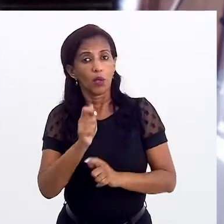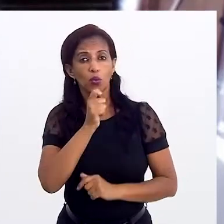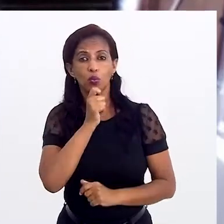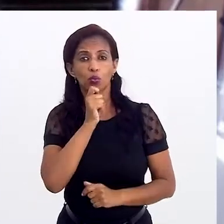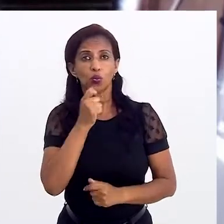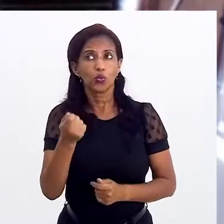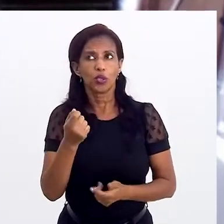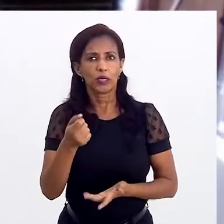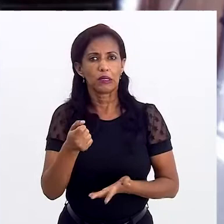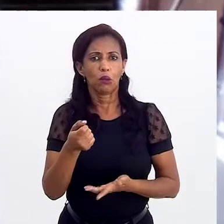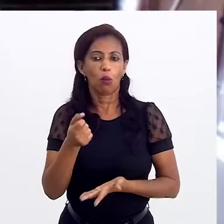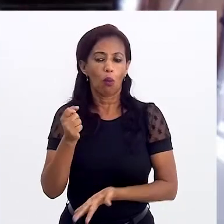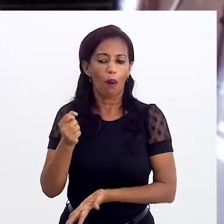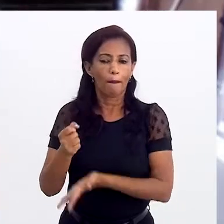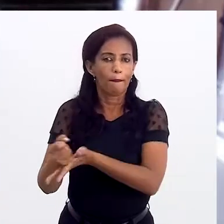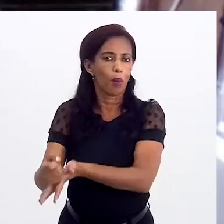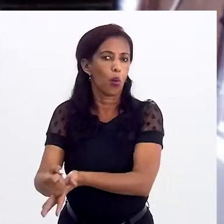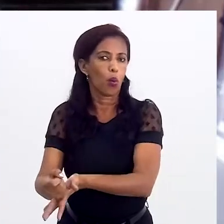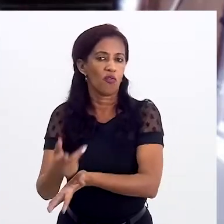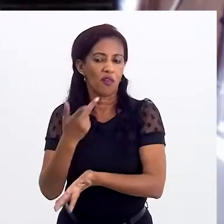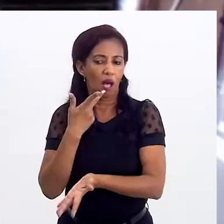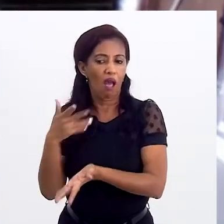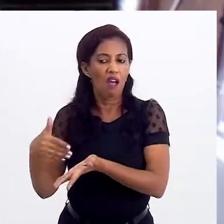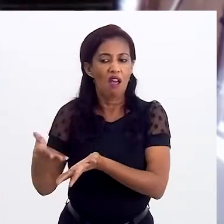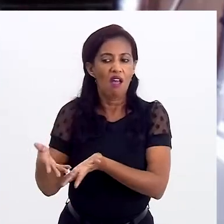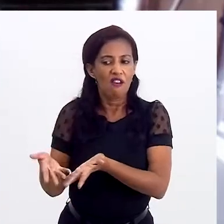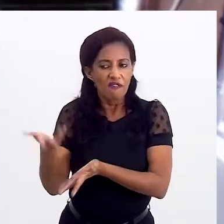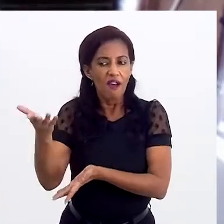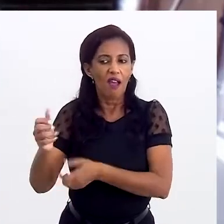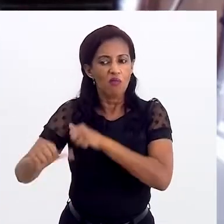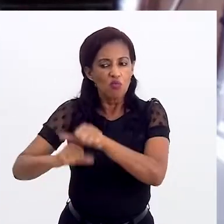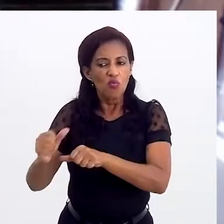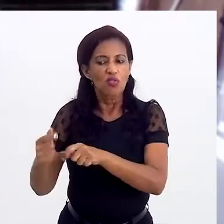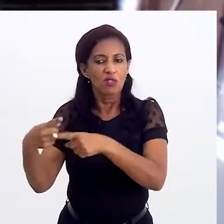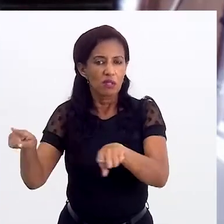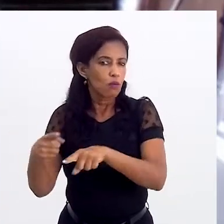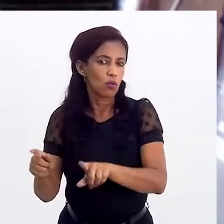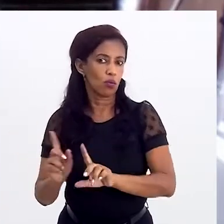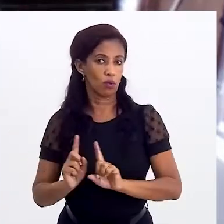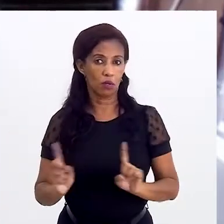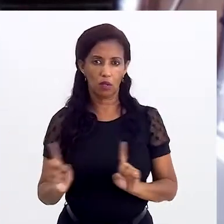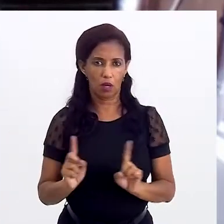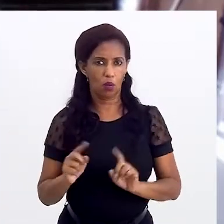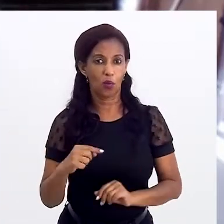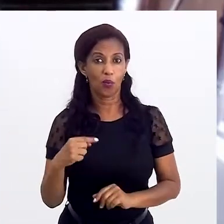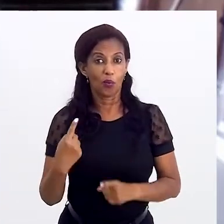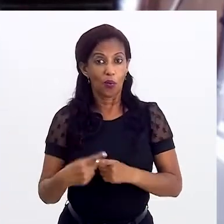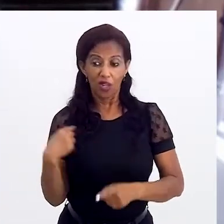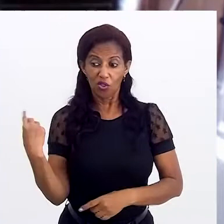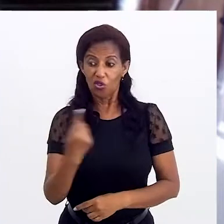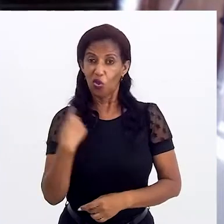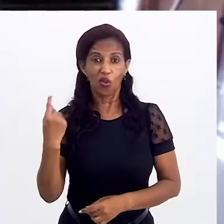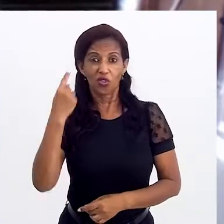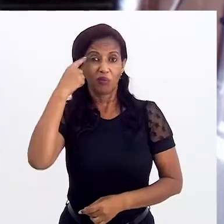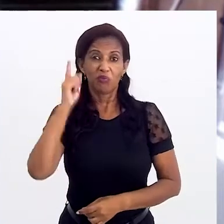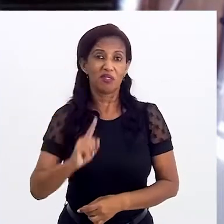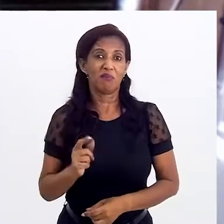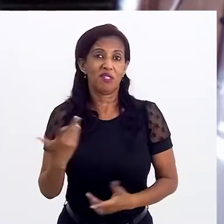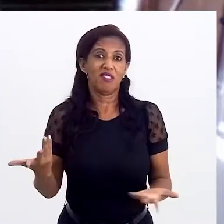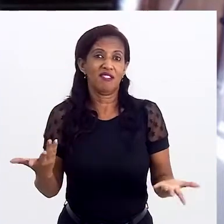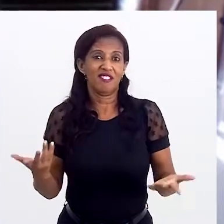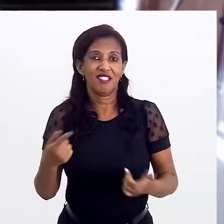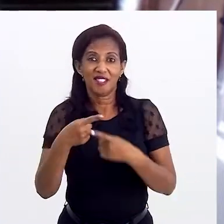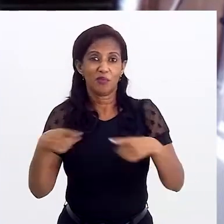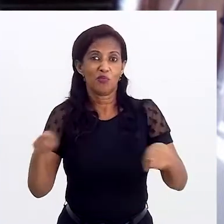também não havia um apoio assim explícito para que nós nos tornássemos músicos, porque nem nós sabíamos que nós íamos ser músicos